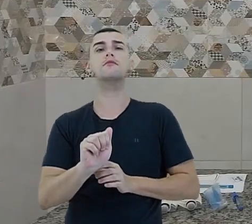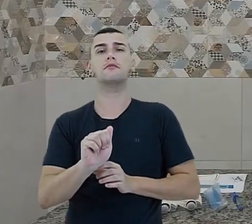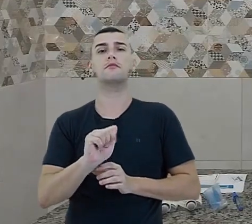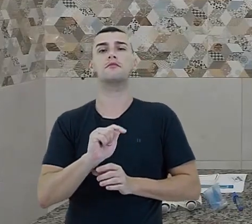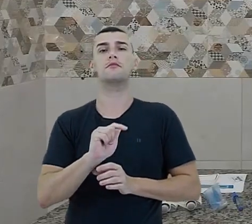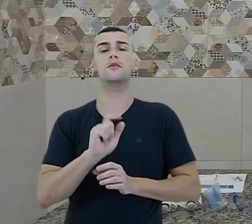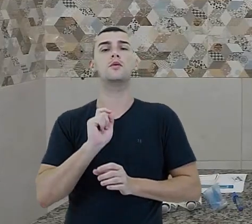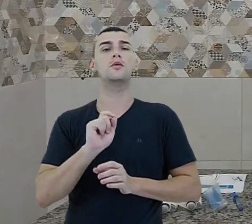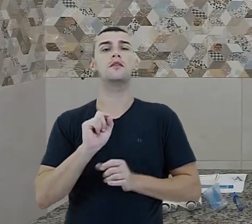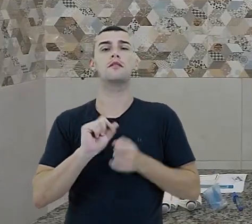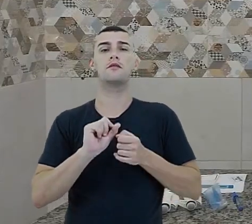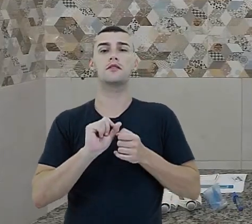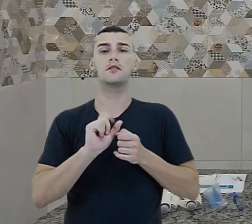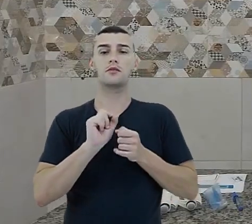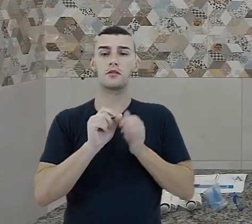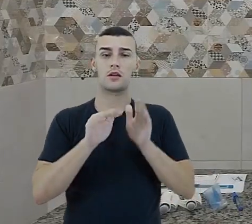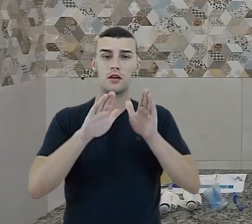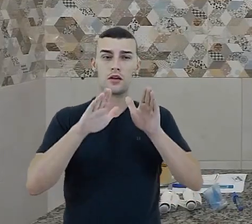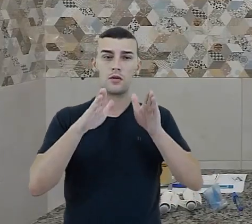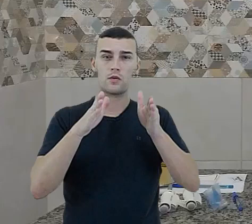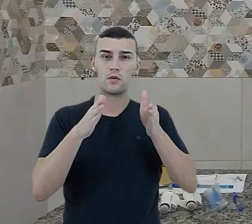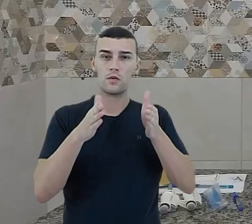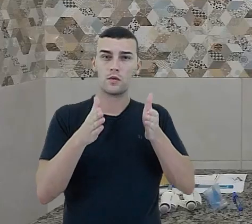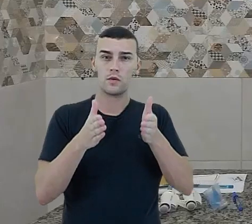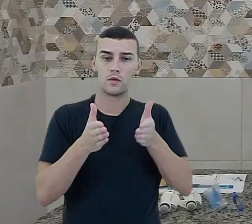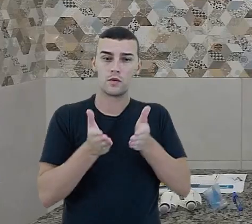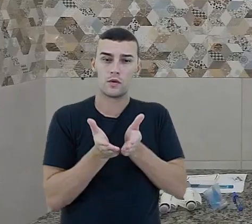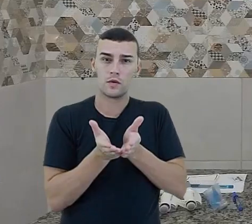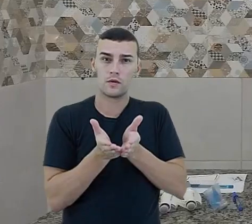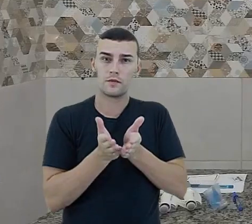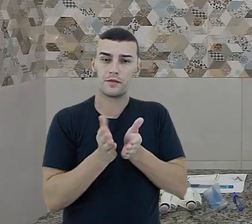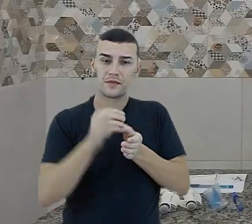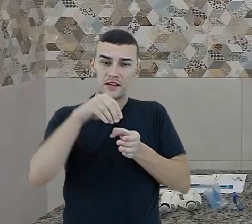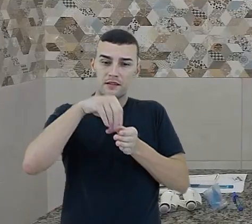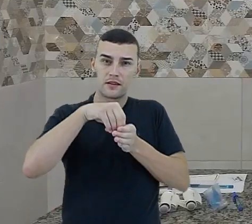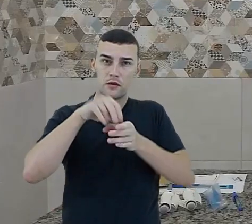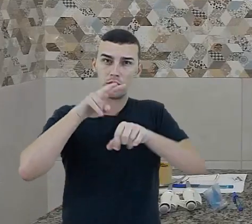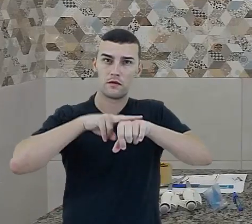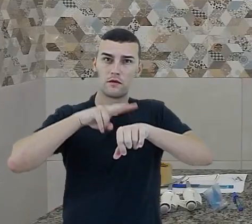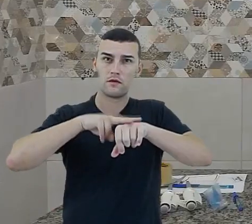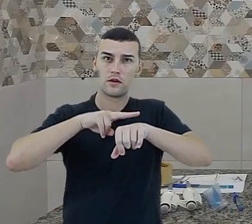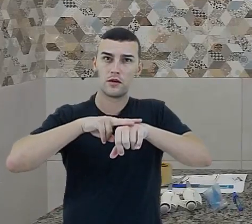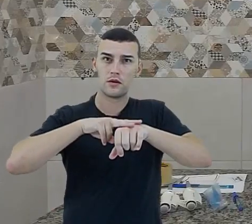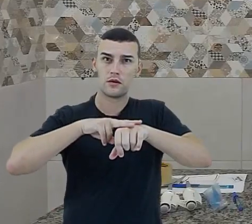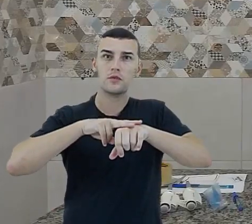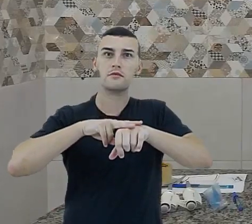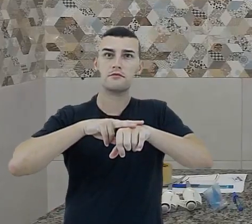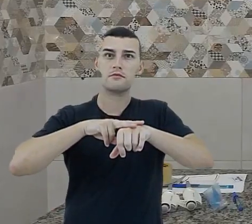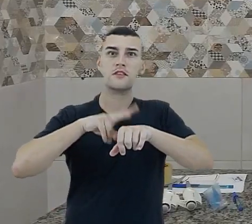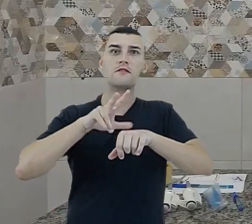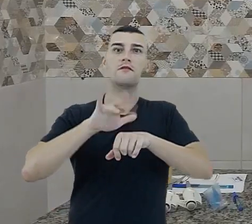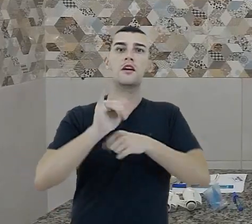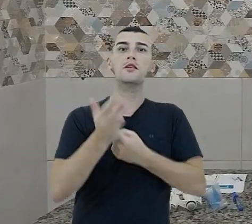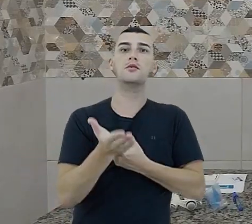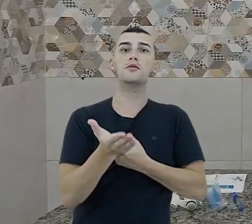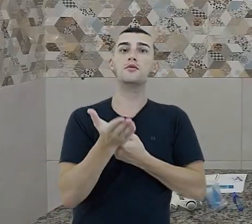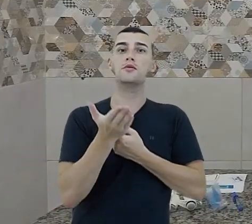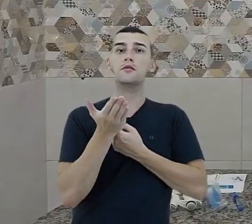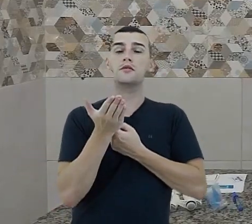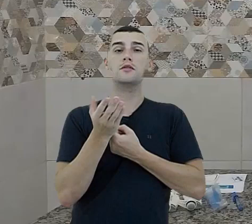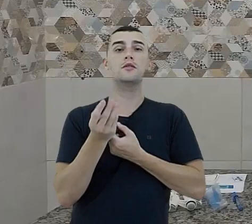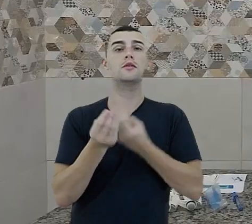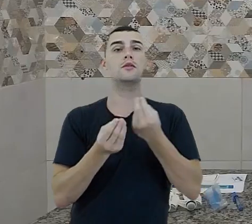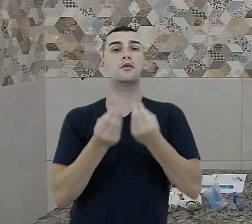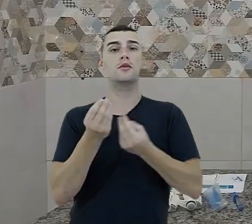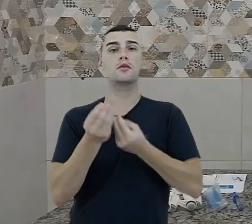que se forme um filme daquele líquido que eu estou aspirando na parede da ponteira. Isso facilita